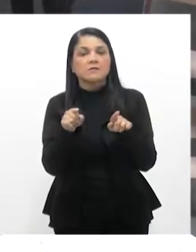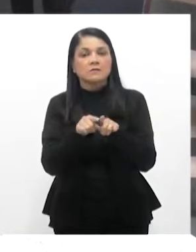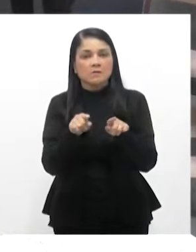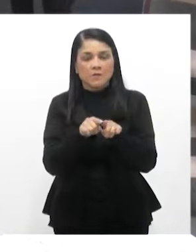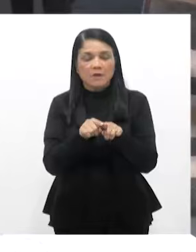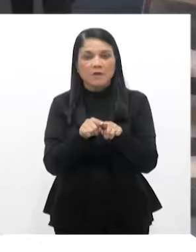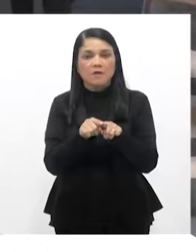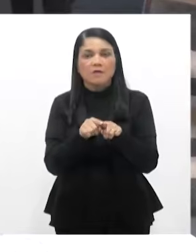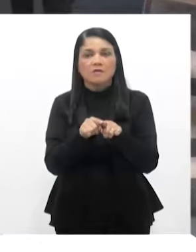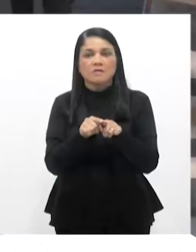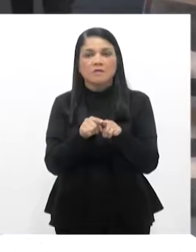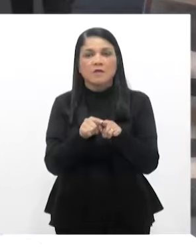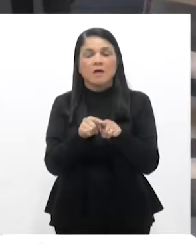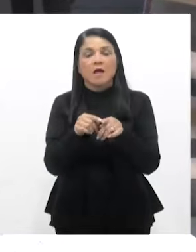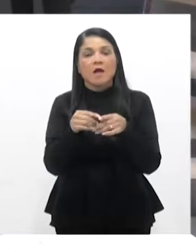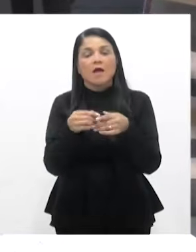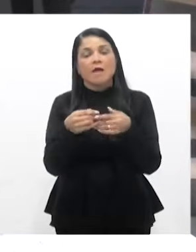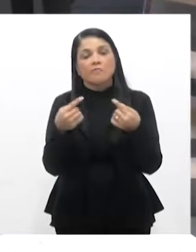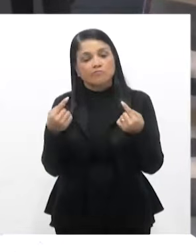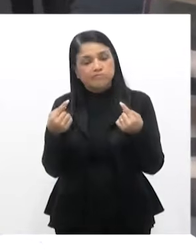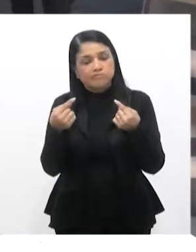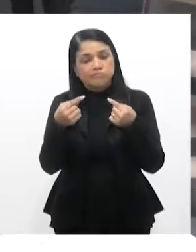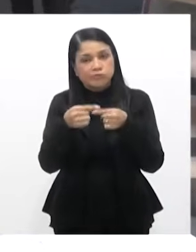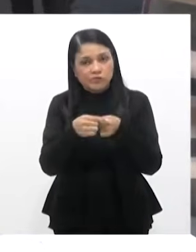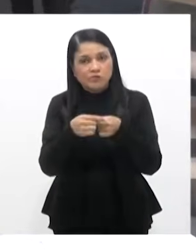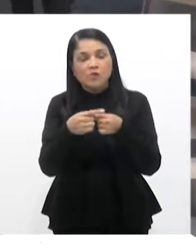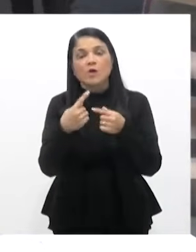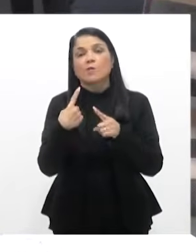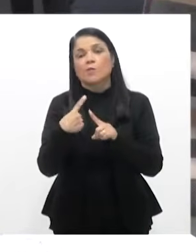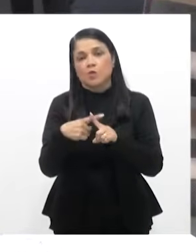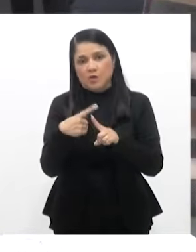tempo, abrir a divergência e por quê.